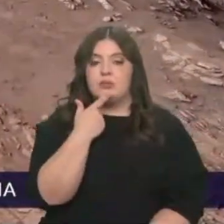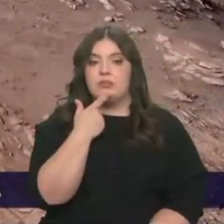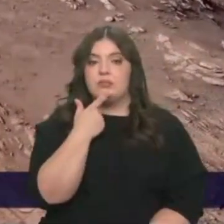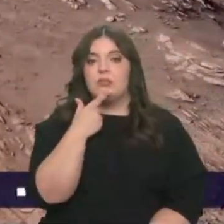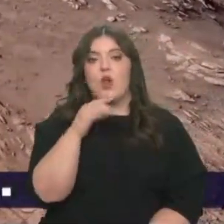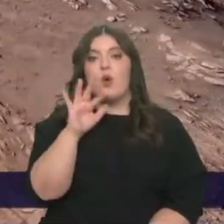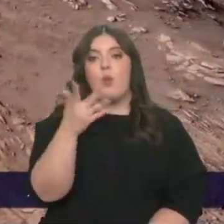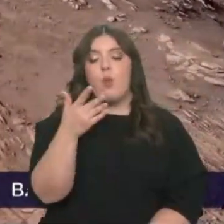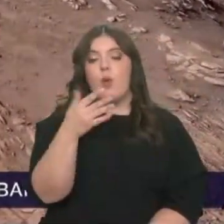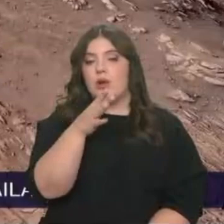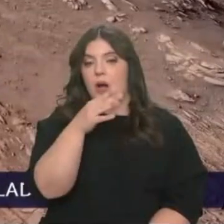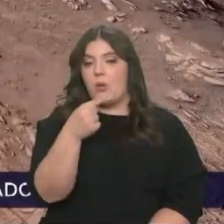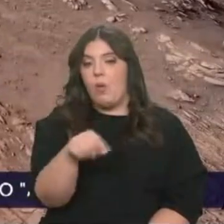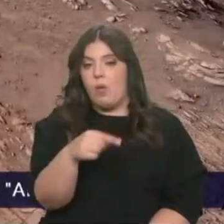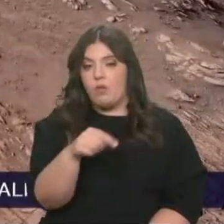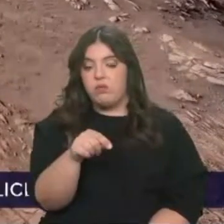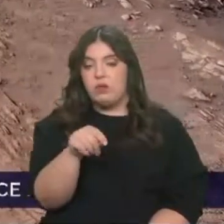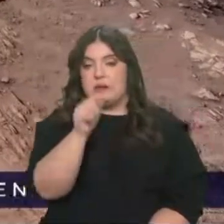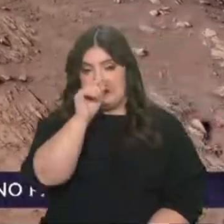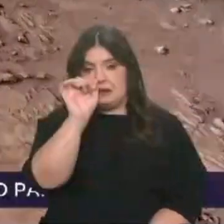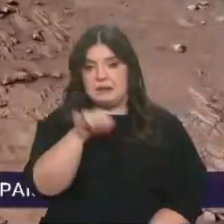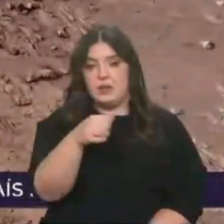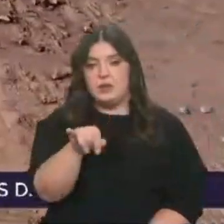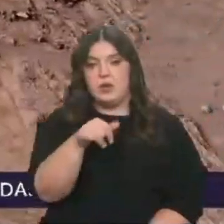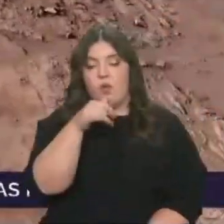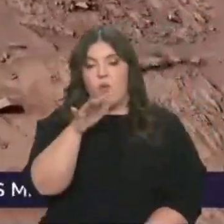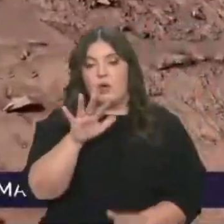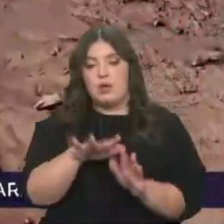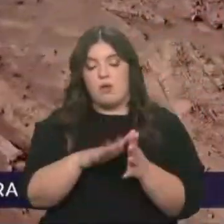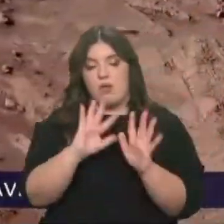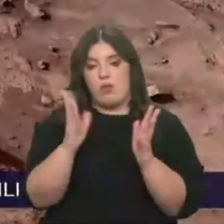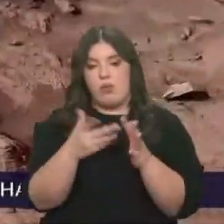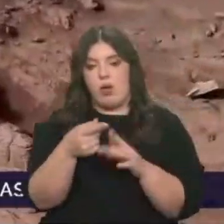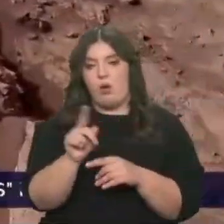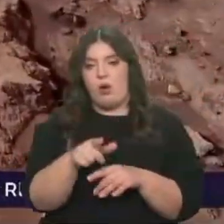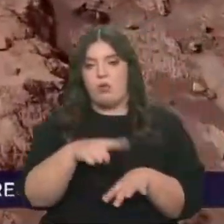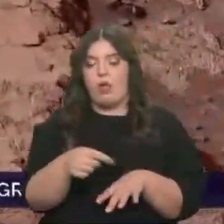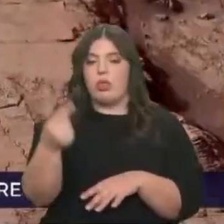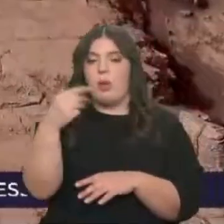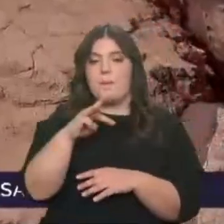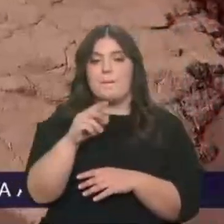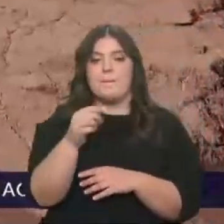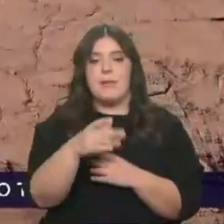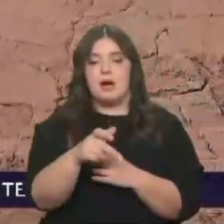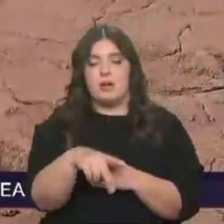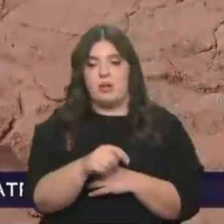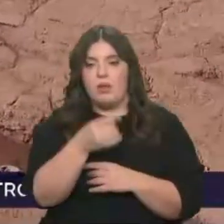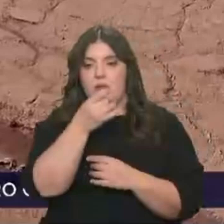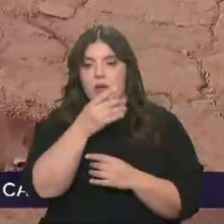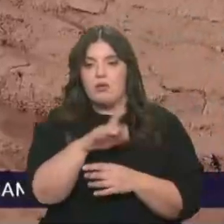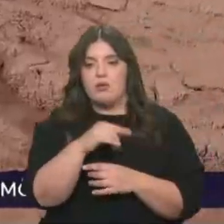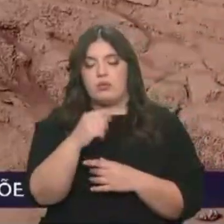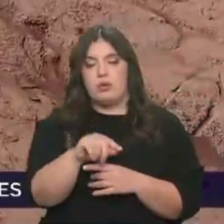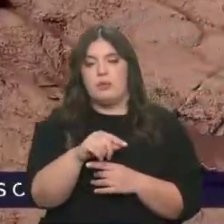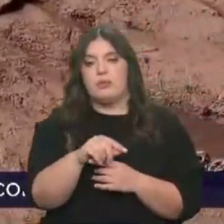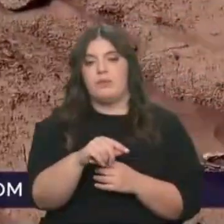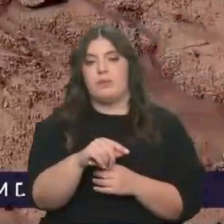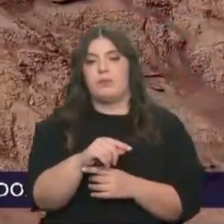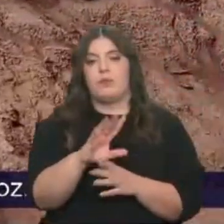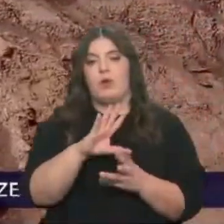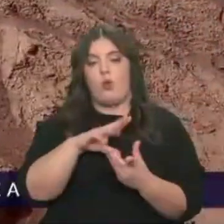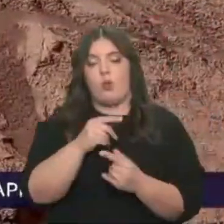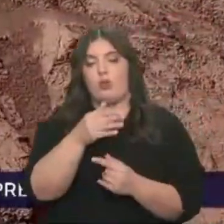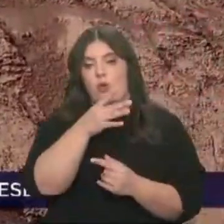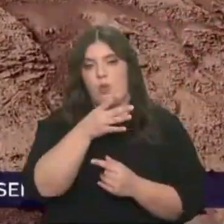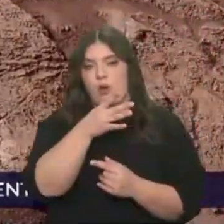quando é que houve água em Marte, se foi ou não um oceano mais ou menos global e há quanto tempo é que Marte passou a ser de um mundo